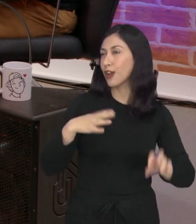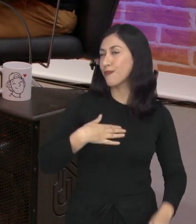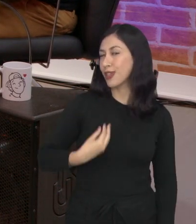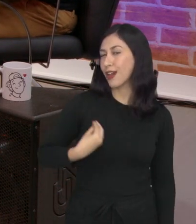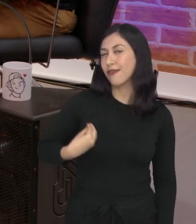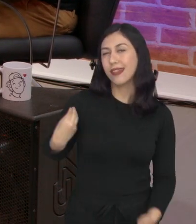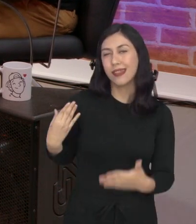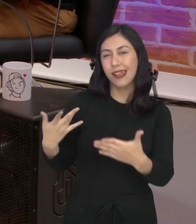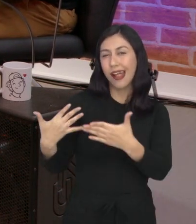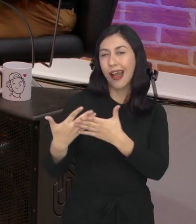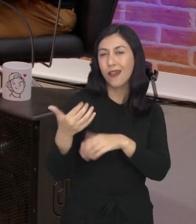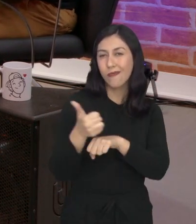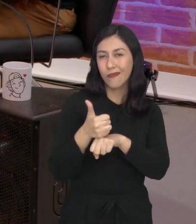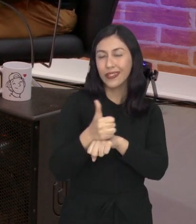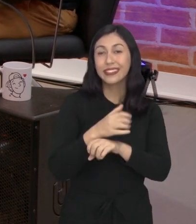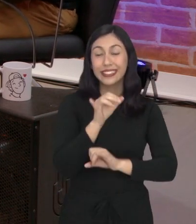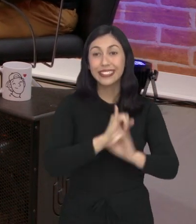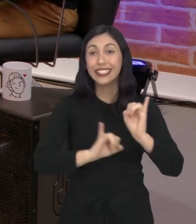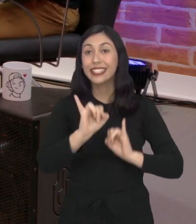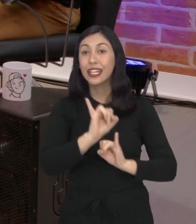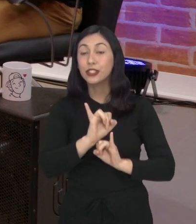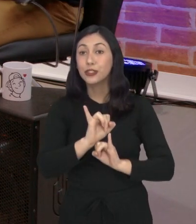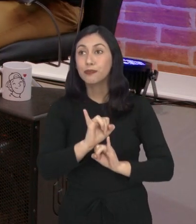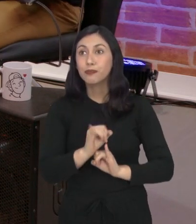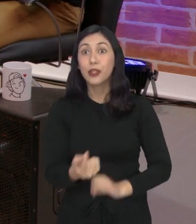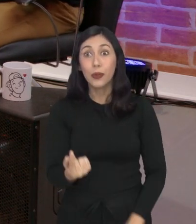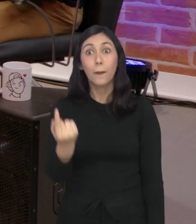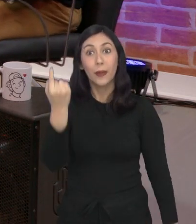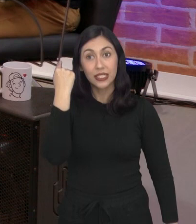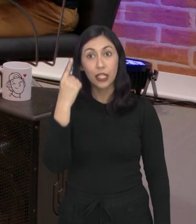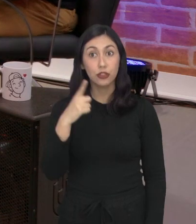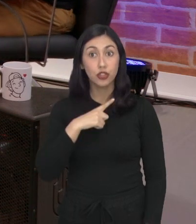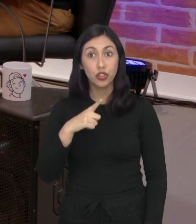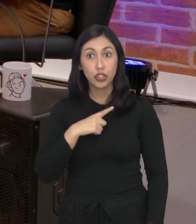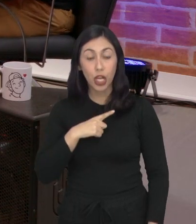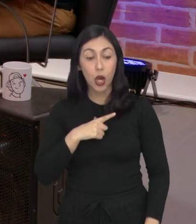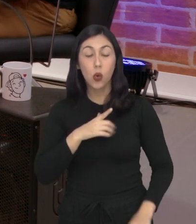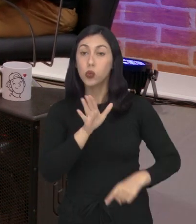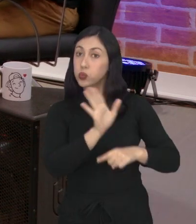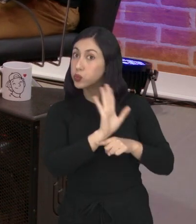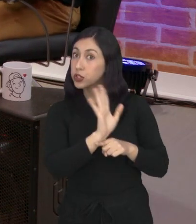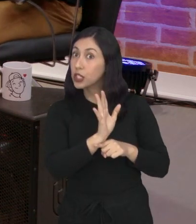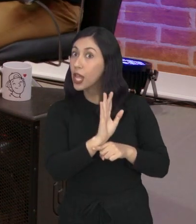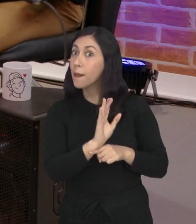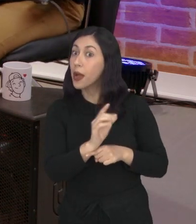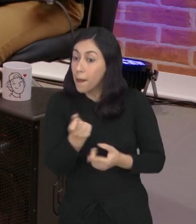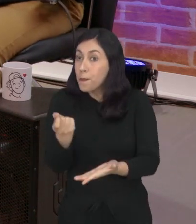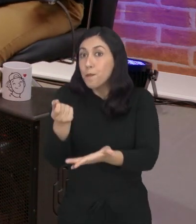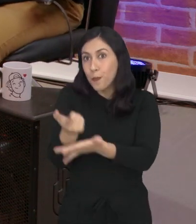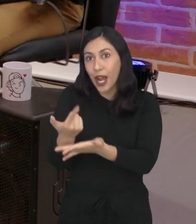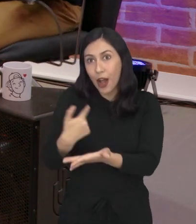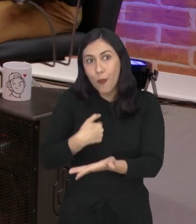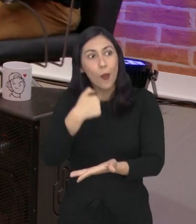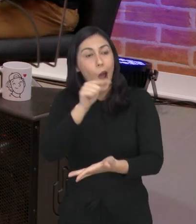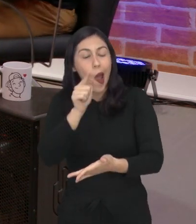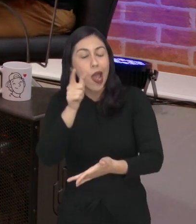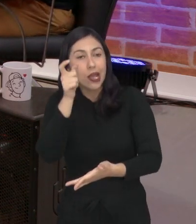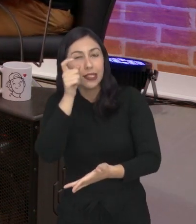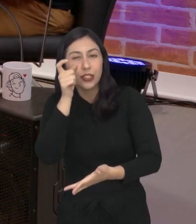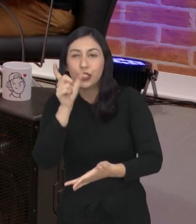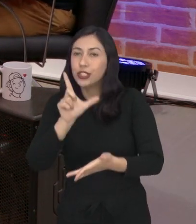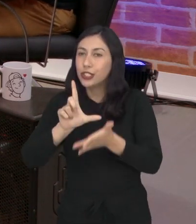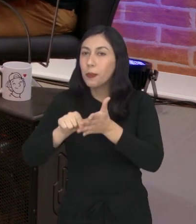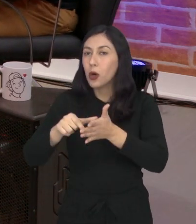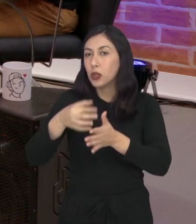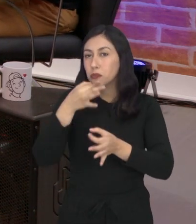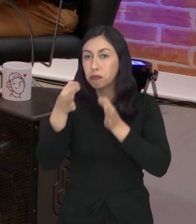da minha carreira na internet, né? Teve uma época que eu era patrocinado por um cinema aqui de São José, então eu acabava assistindo os filmes lá para poder estar falando. Então